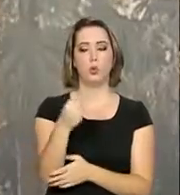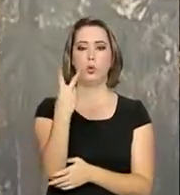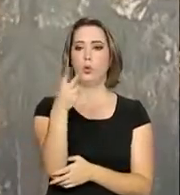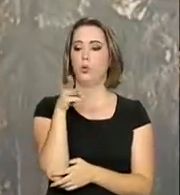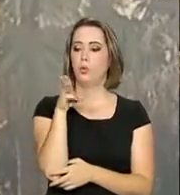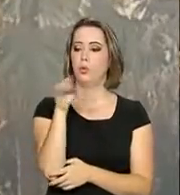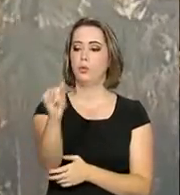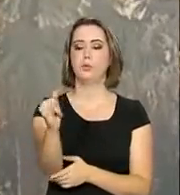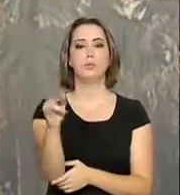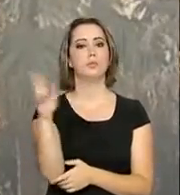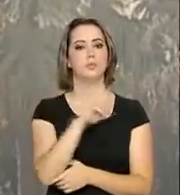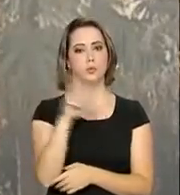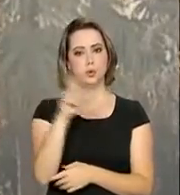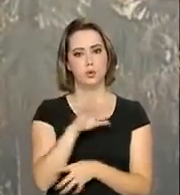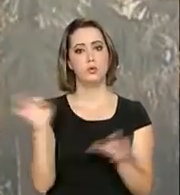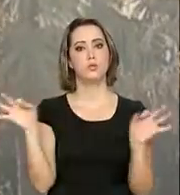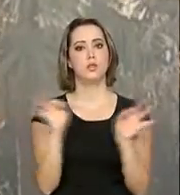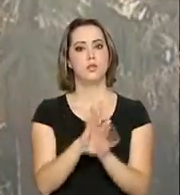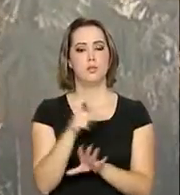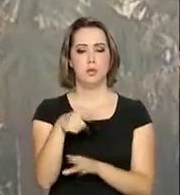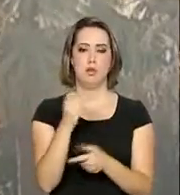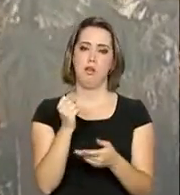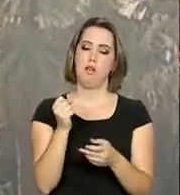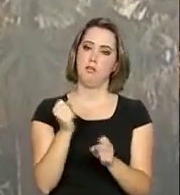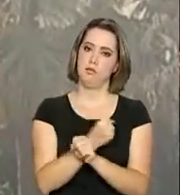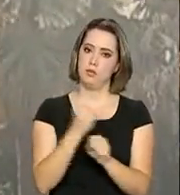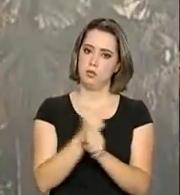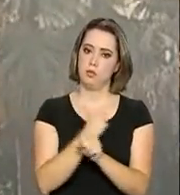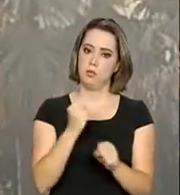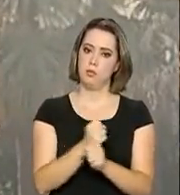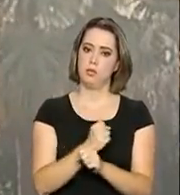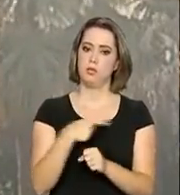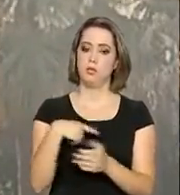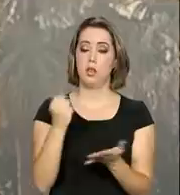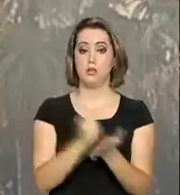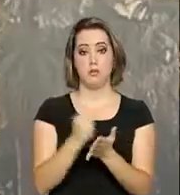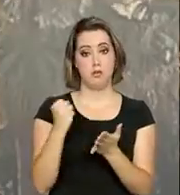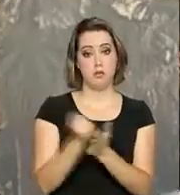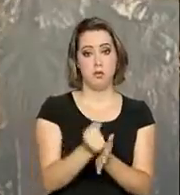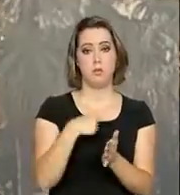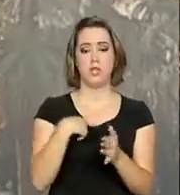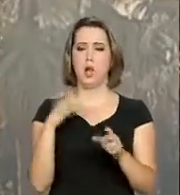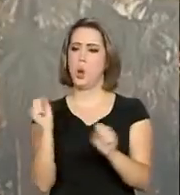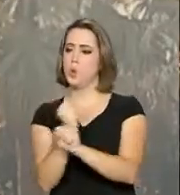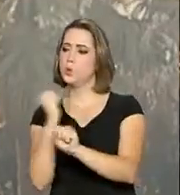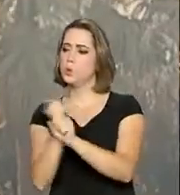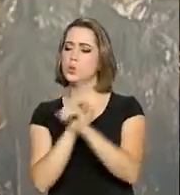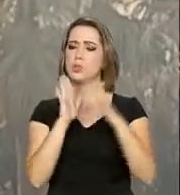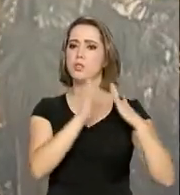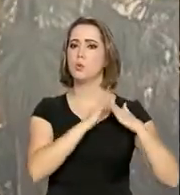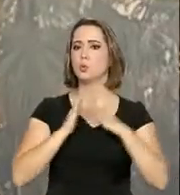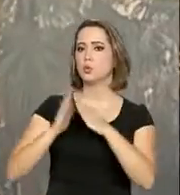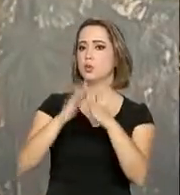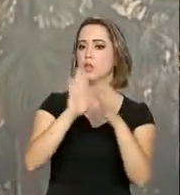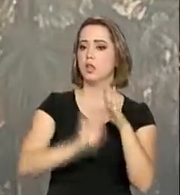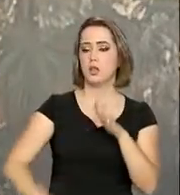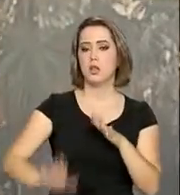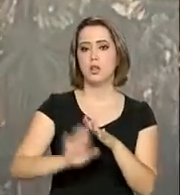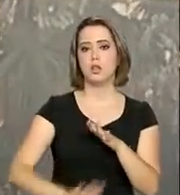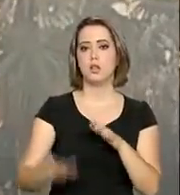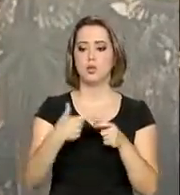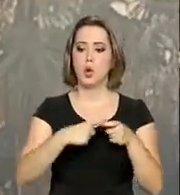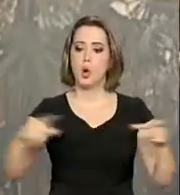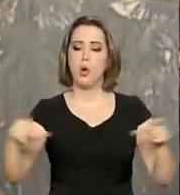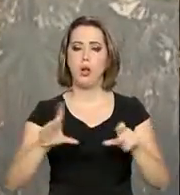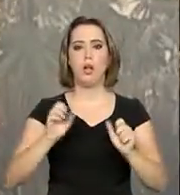reais para a conclusão dessas obras. Então, entre as obras, Roberto, a gente tem a construção de creches, escolas, quadras